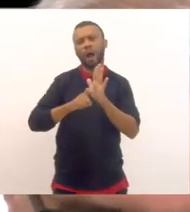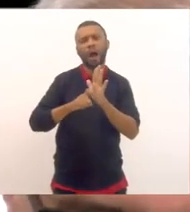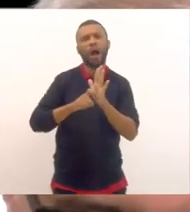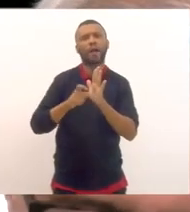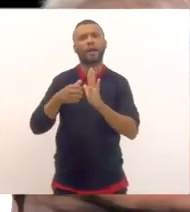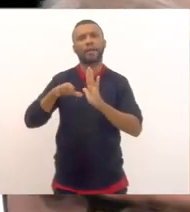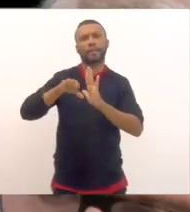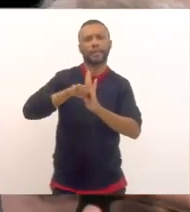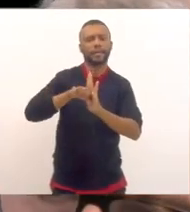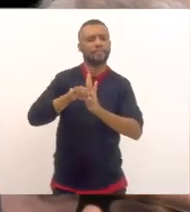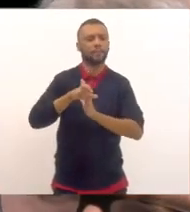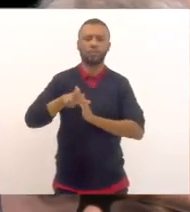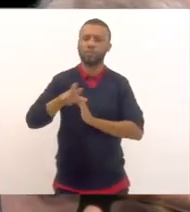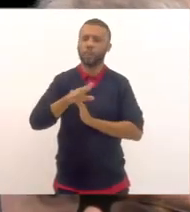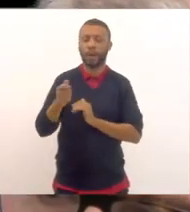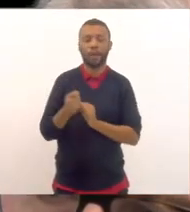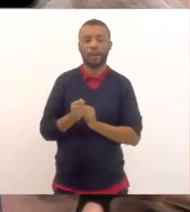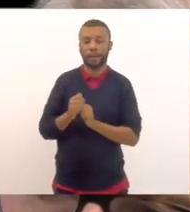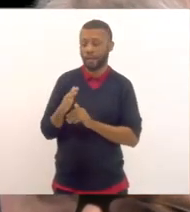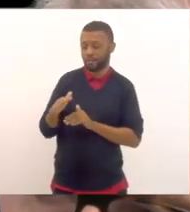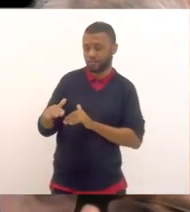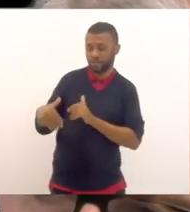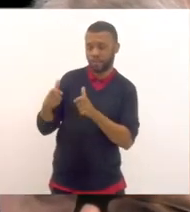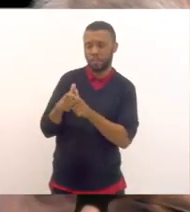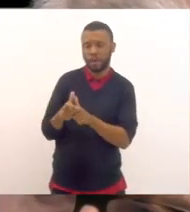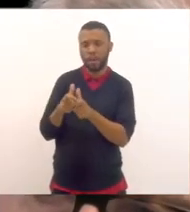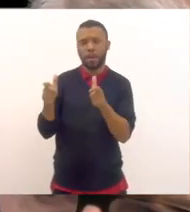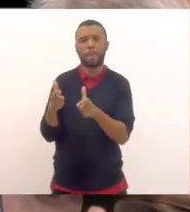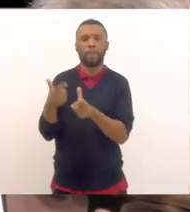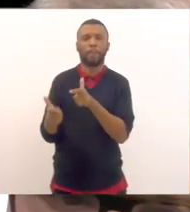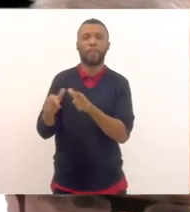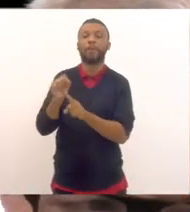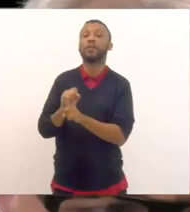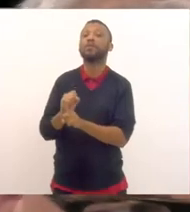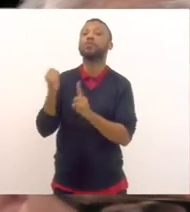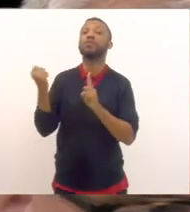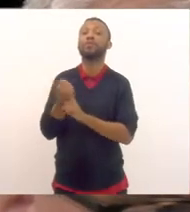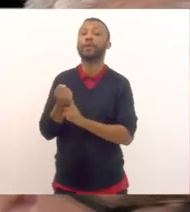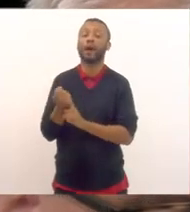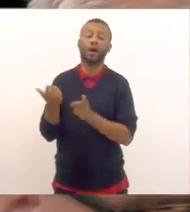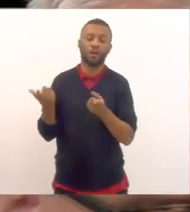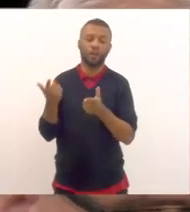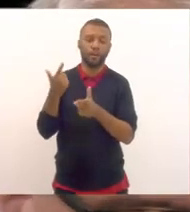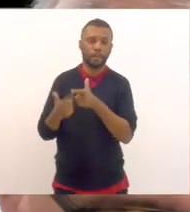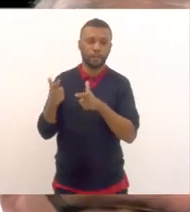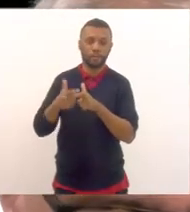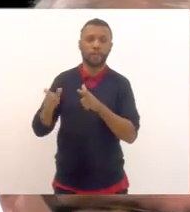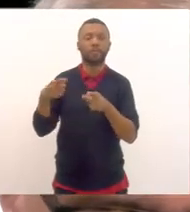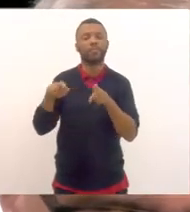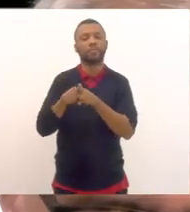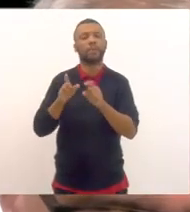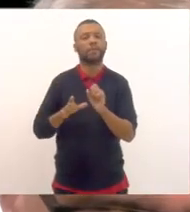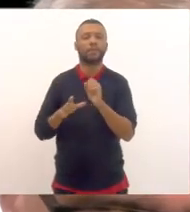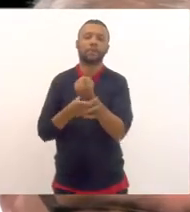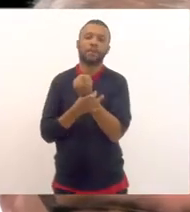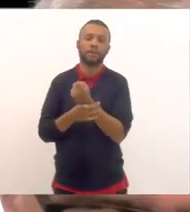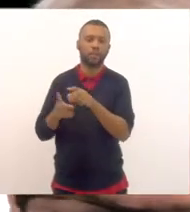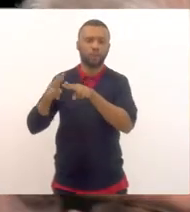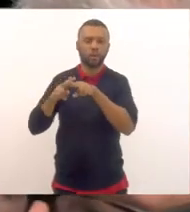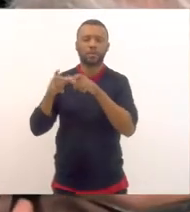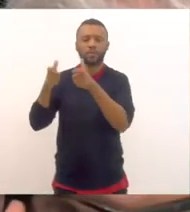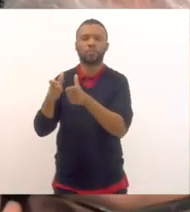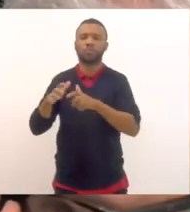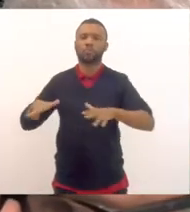problema do crime de um desenvolvimento que acabou acontecendo social e que é problemático do ponto de vista de segurança por conta do local